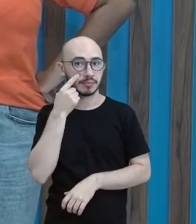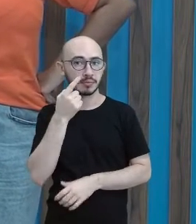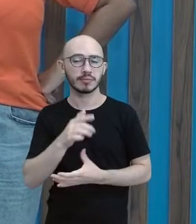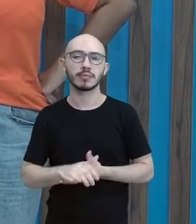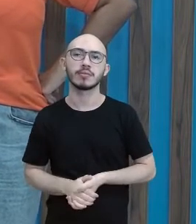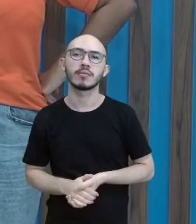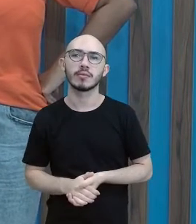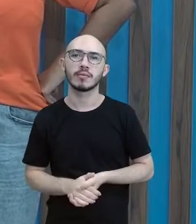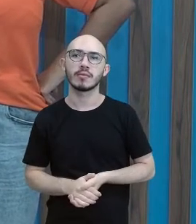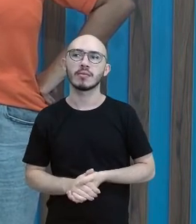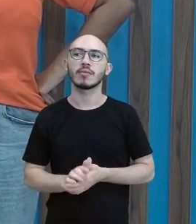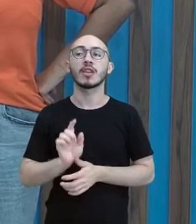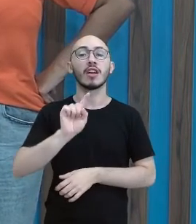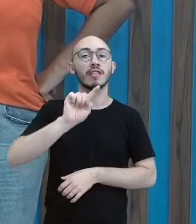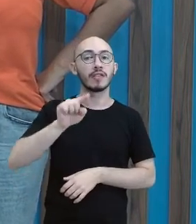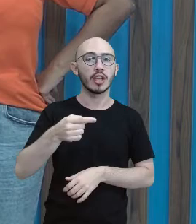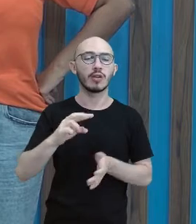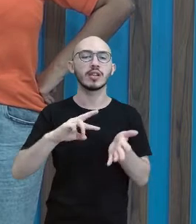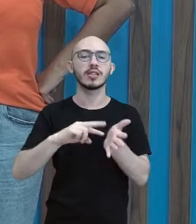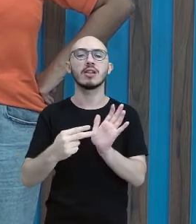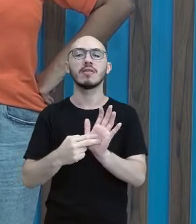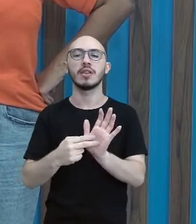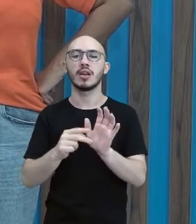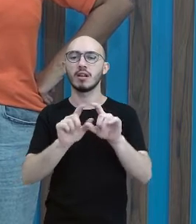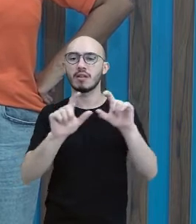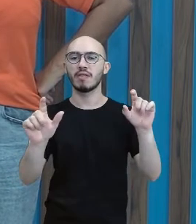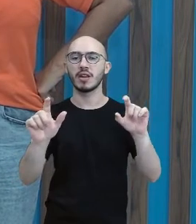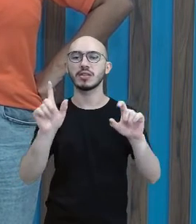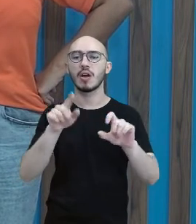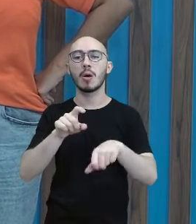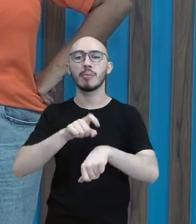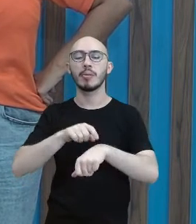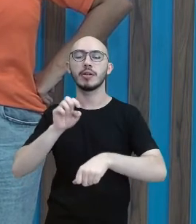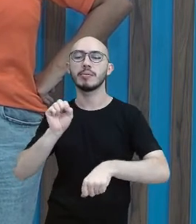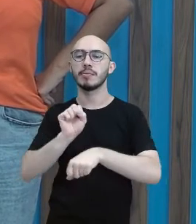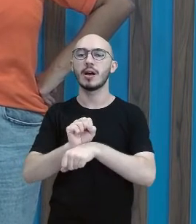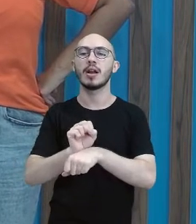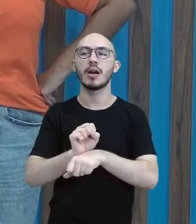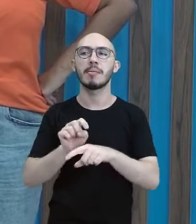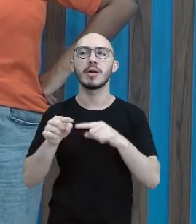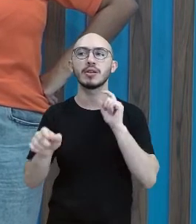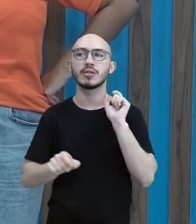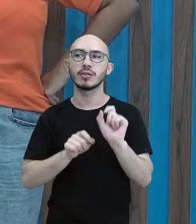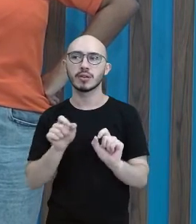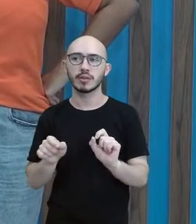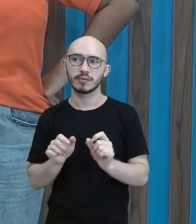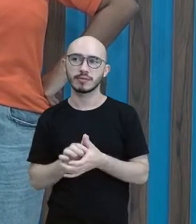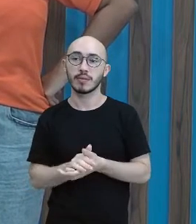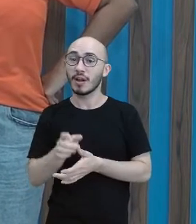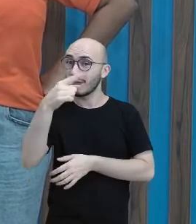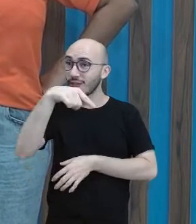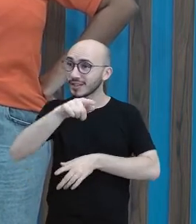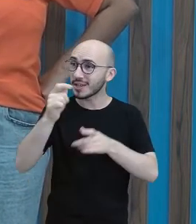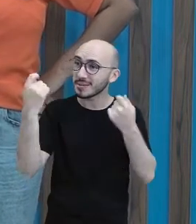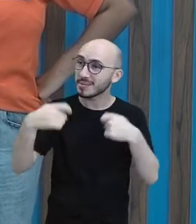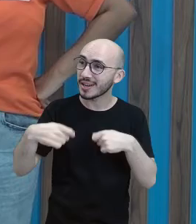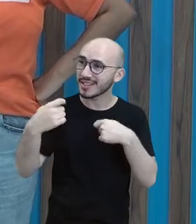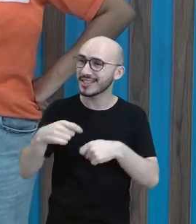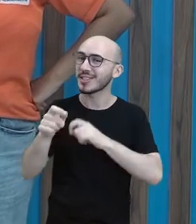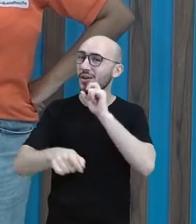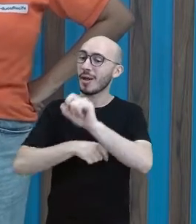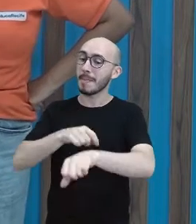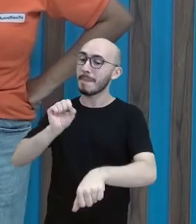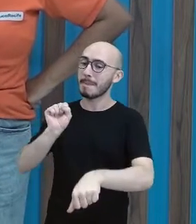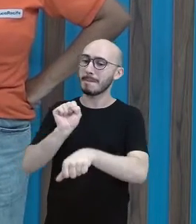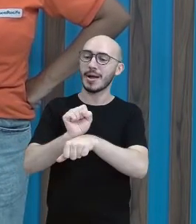que a vírgula marca pausas no enunciado, eu não estou dizendo de maneira nenhuma que vocês devem pontuar conforme as